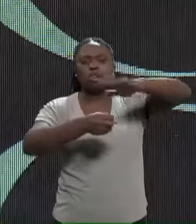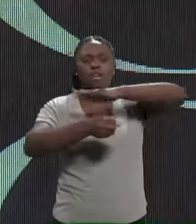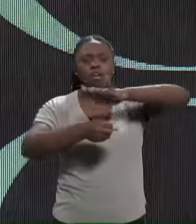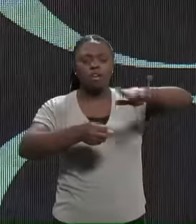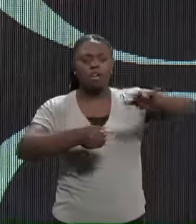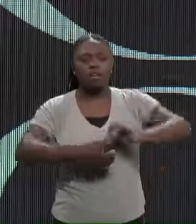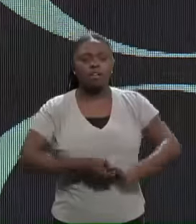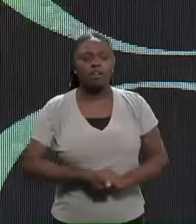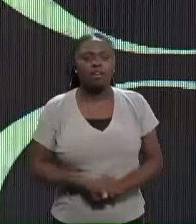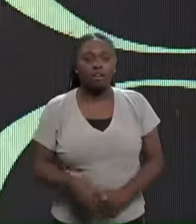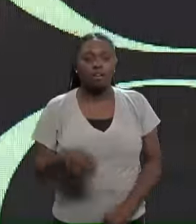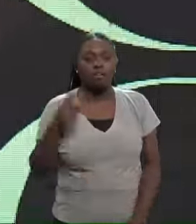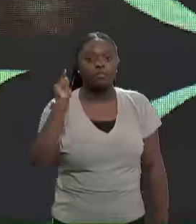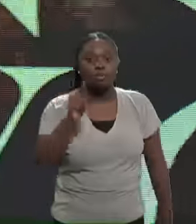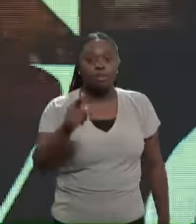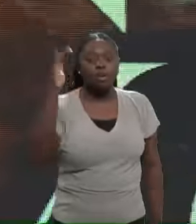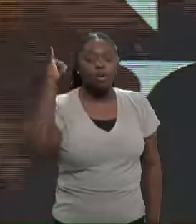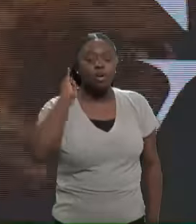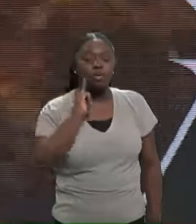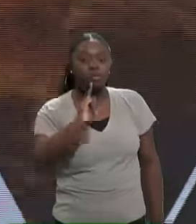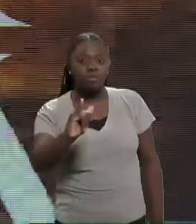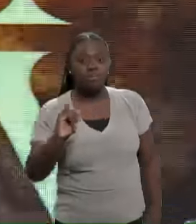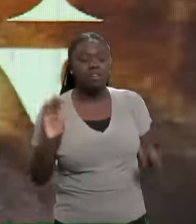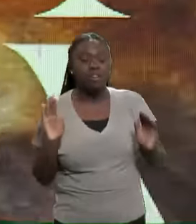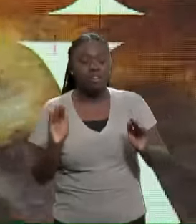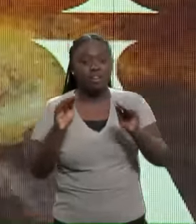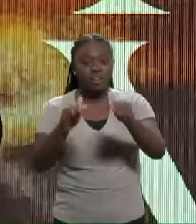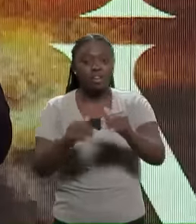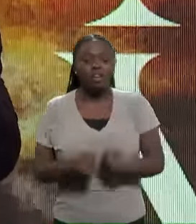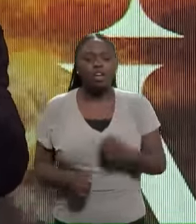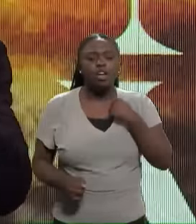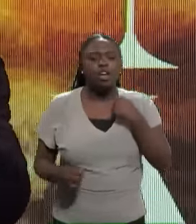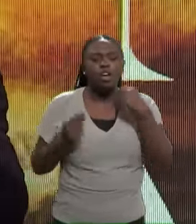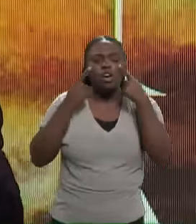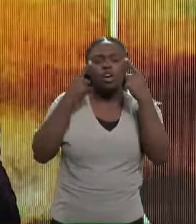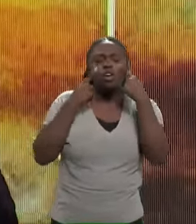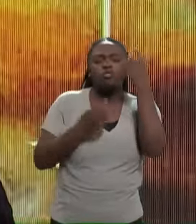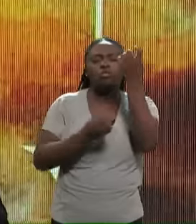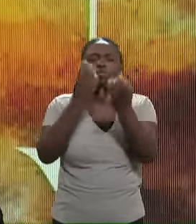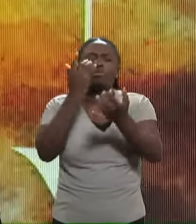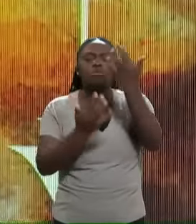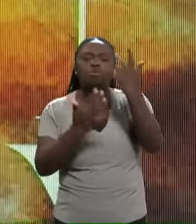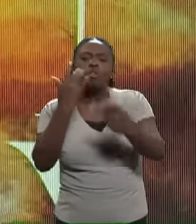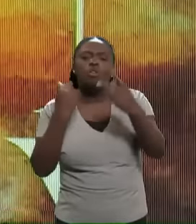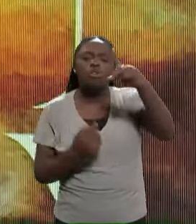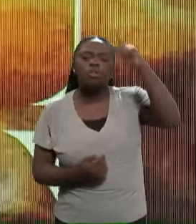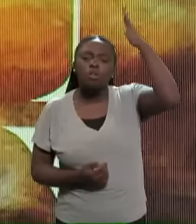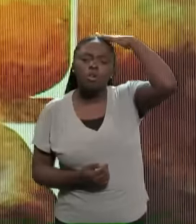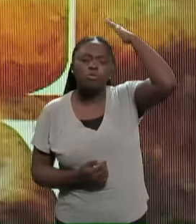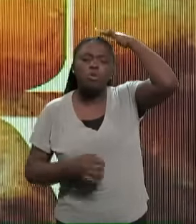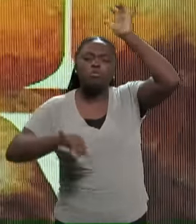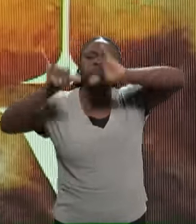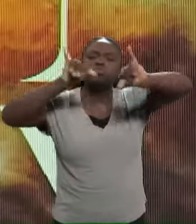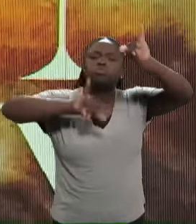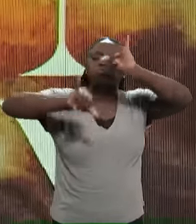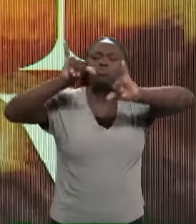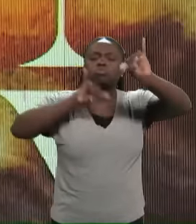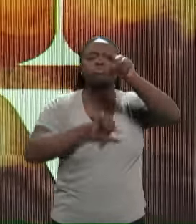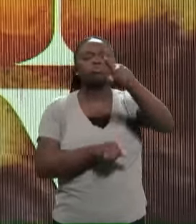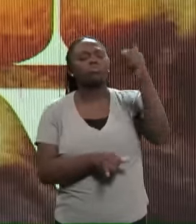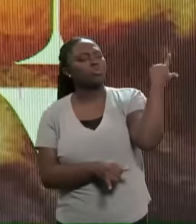Chegou a tua vez, profeta. Chegou a tua vez, aleluia. Eu estou vendo um fogo descendo sobre tua cabeça. Vai descer tanta unção que você